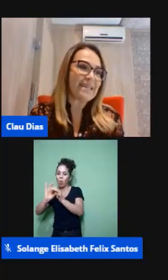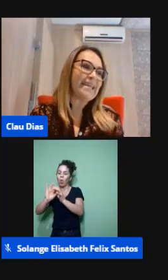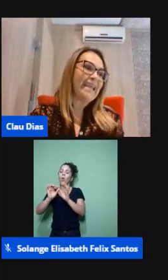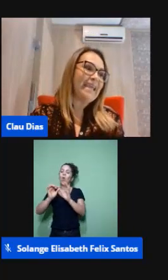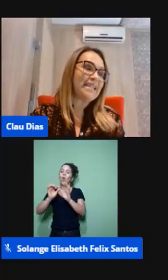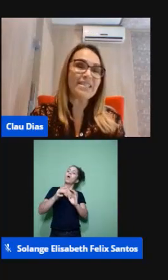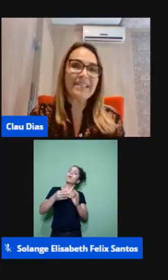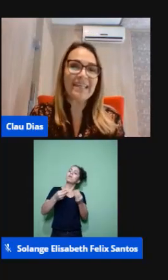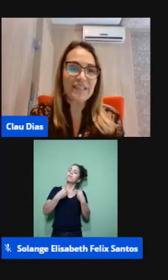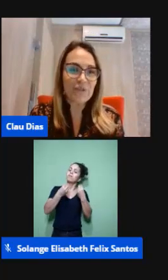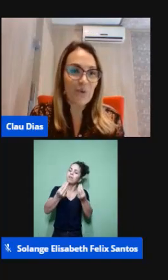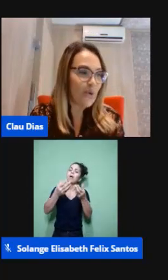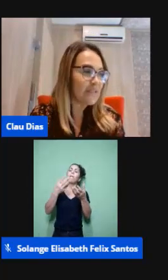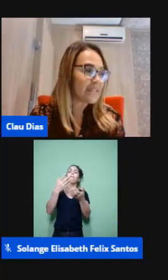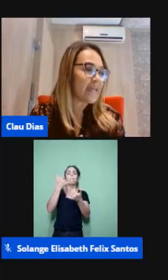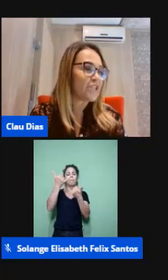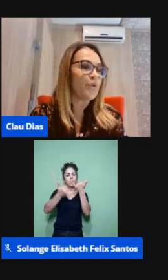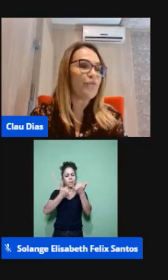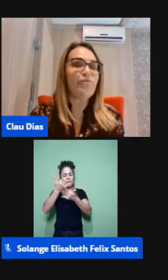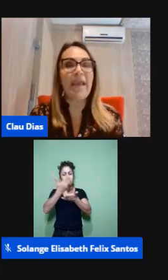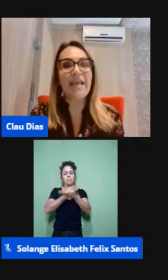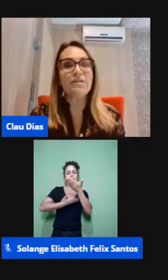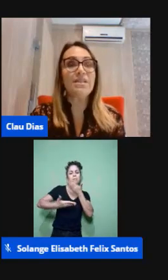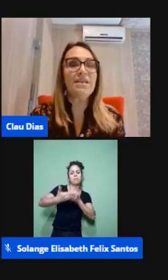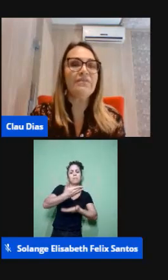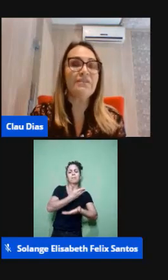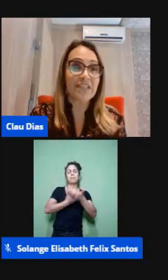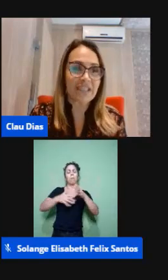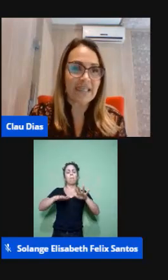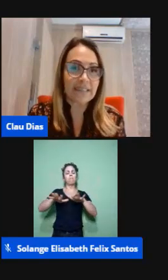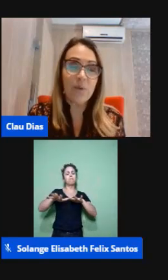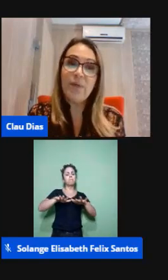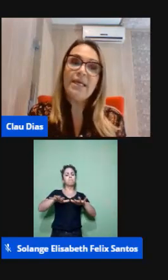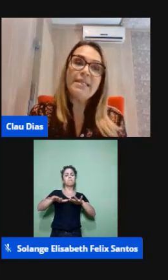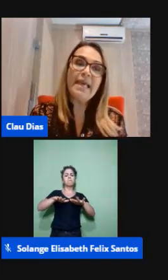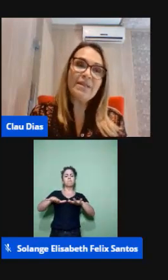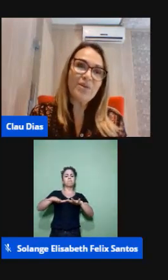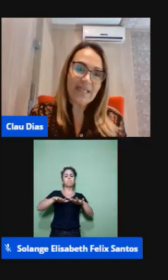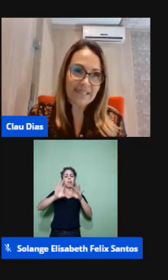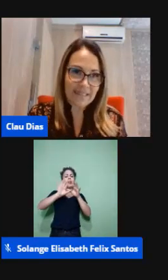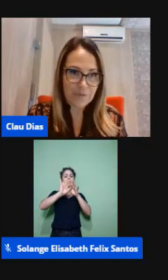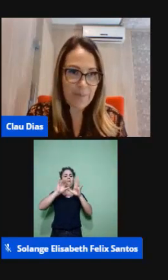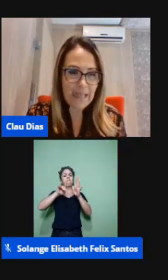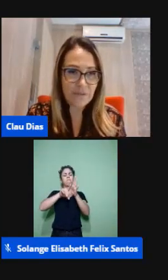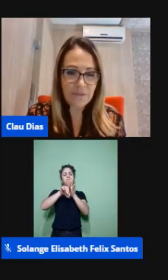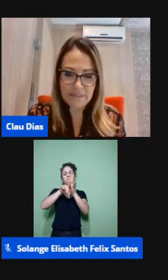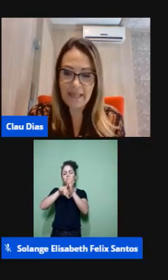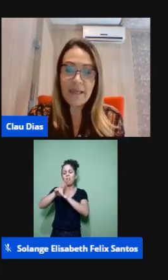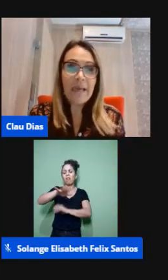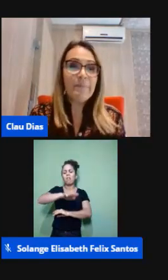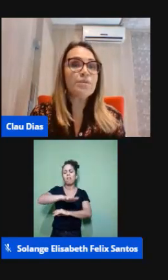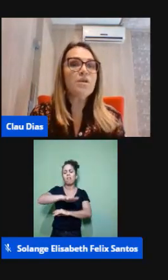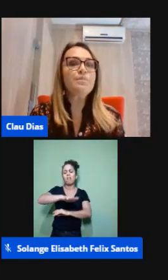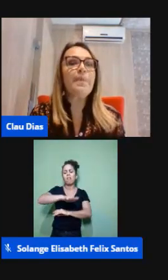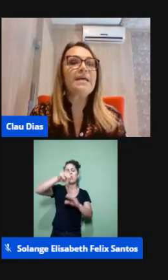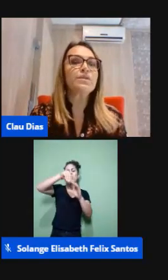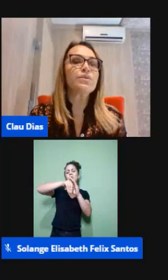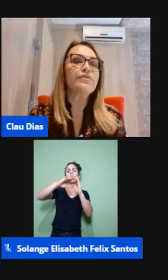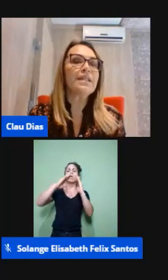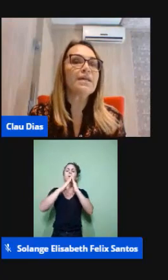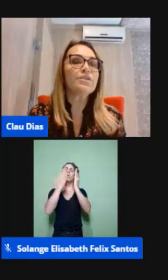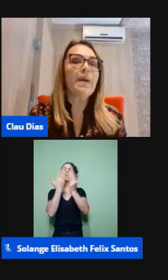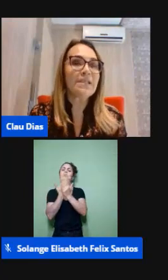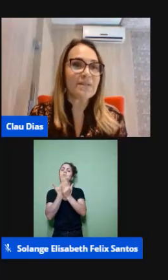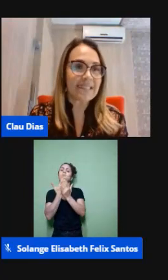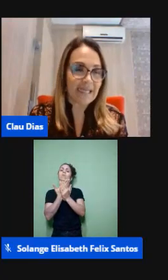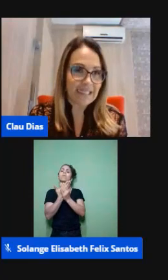de brincadeiras, de interações, né, de movimentos, livre investigação dentro desses espaços, né? Mas qual é o espaço que